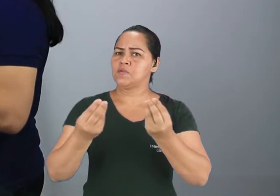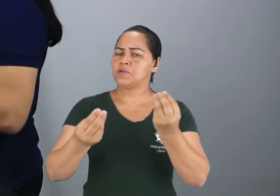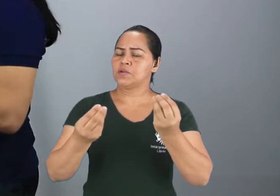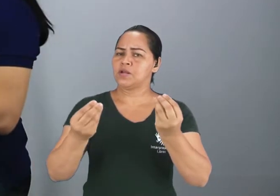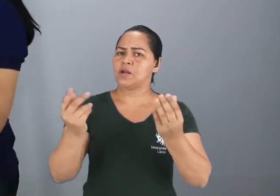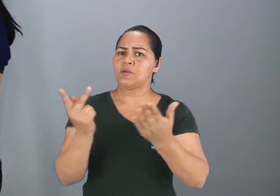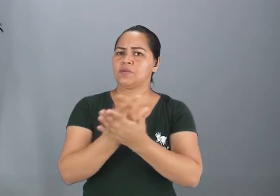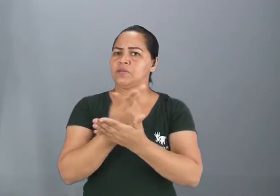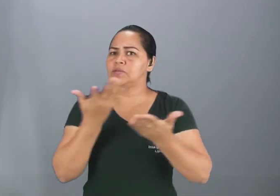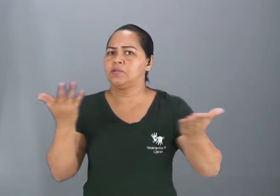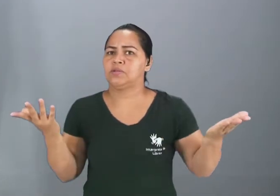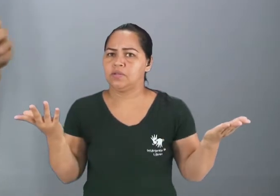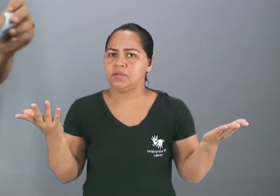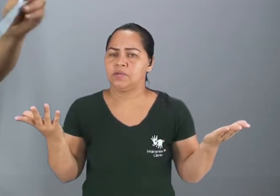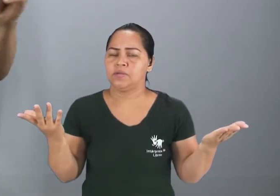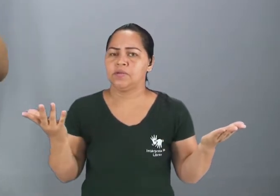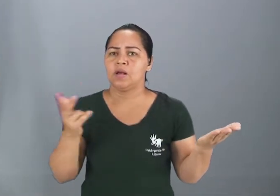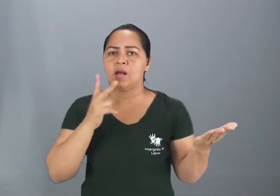cartão, né?